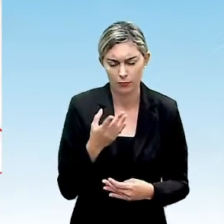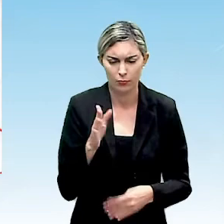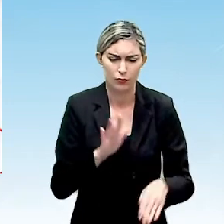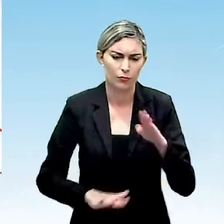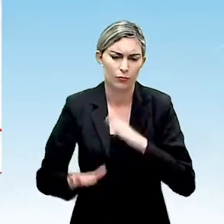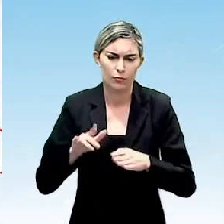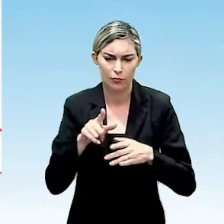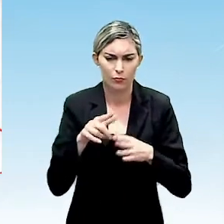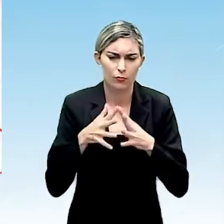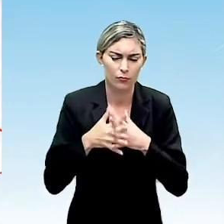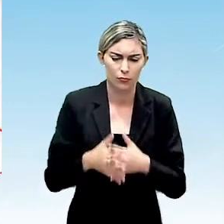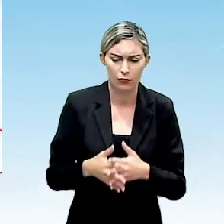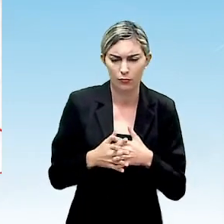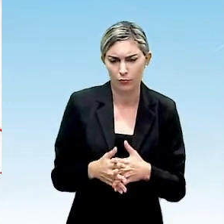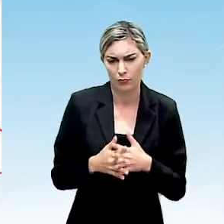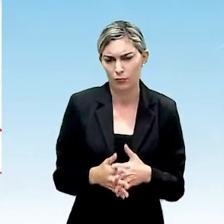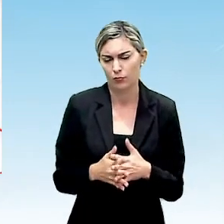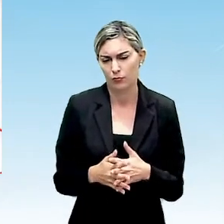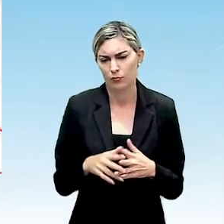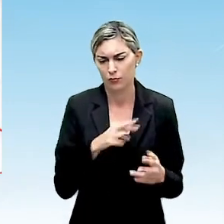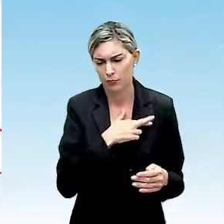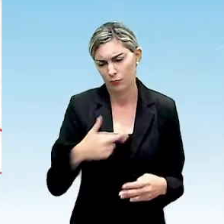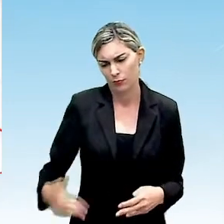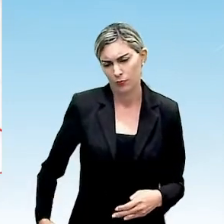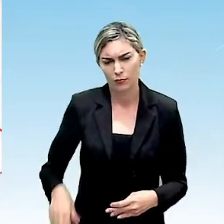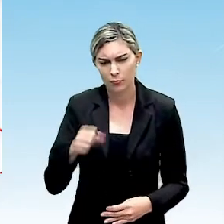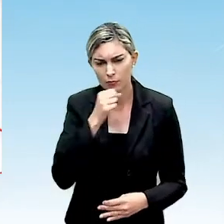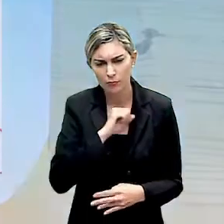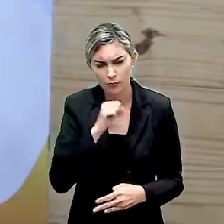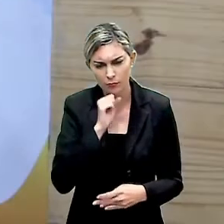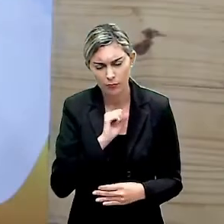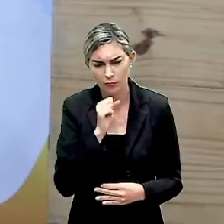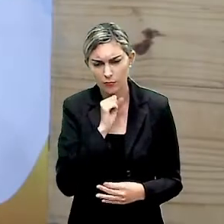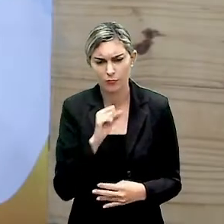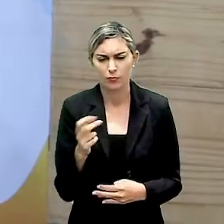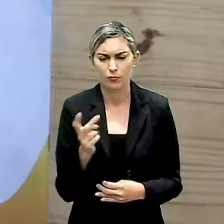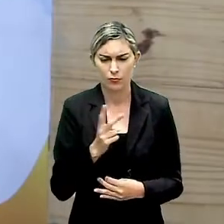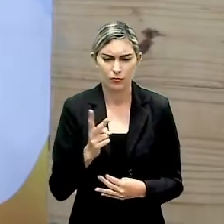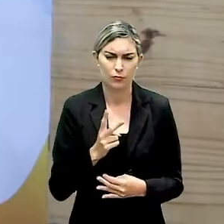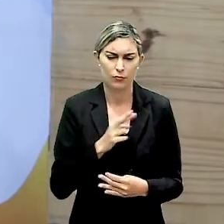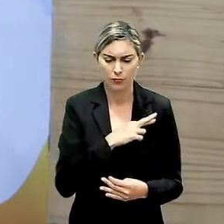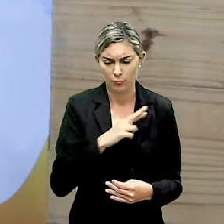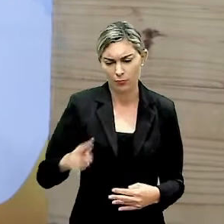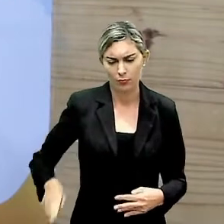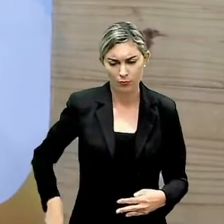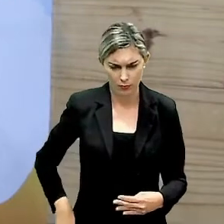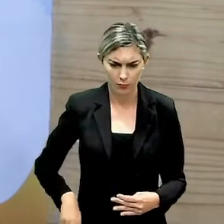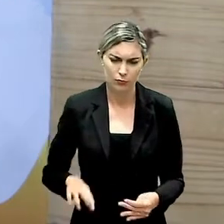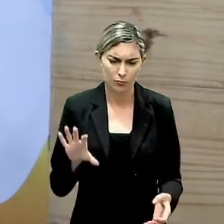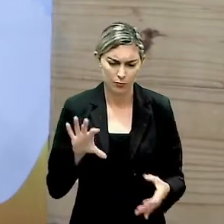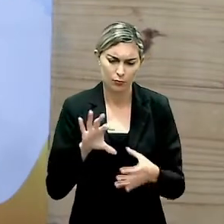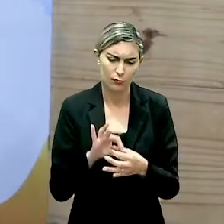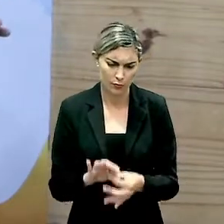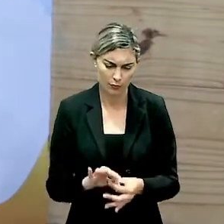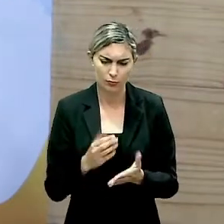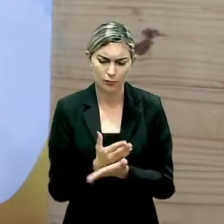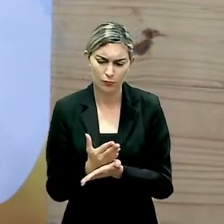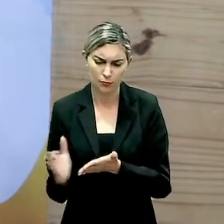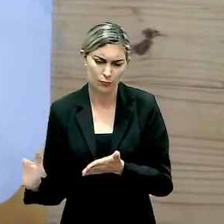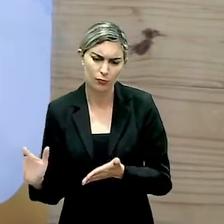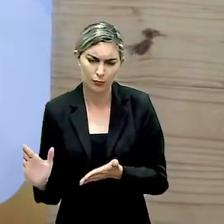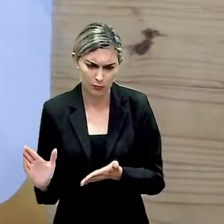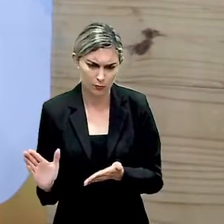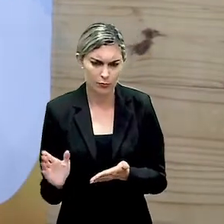não confundir. Quando a gente fala em República Velha, a gente soma os dois. Mas quando a gente fala de República Oligárquica, a gente exclui o da